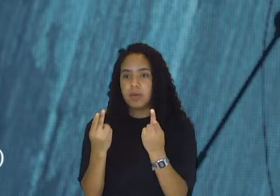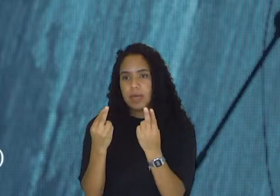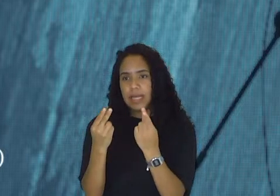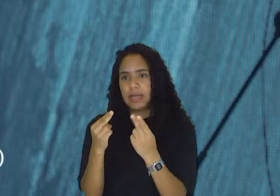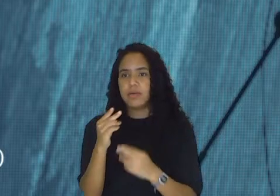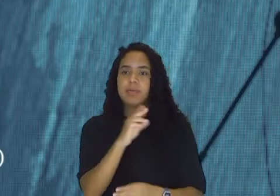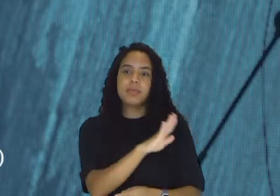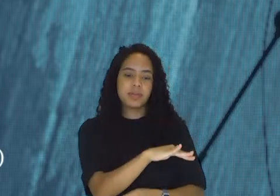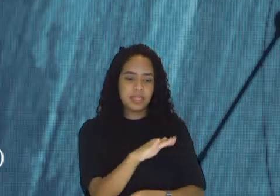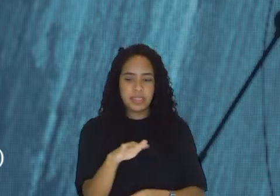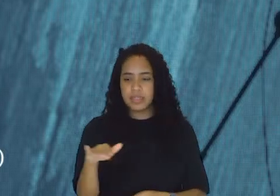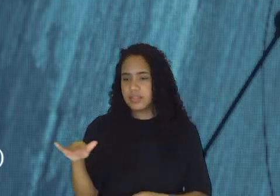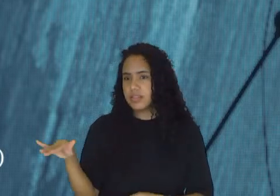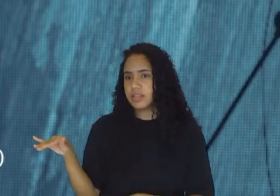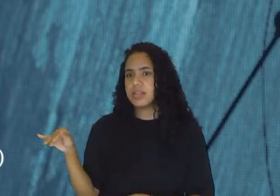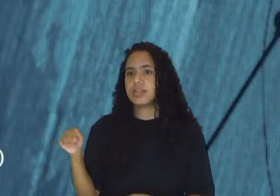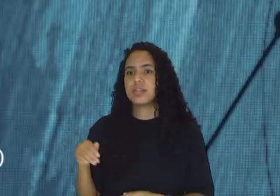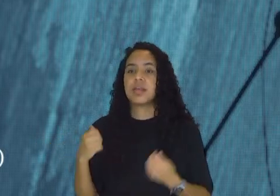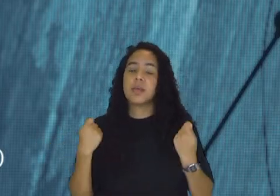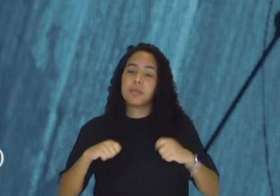ter o dinheiro para pagar o boleto.